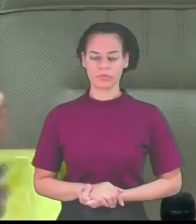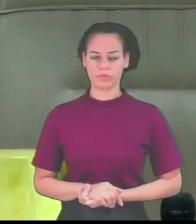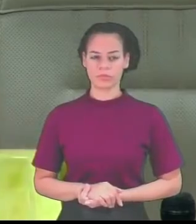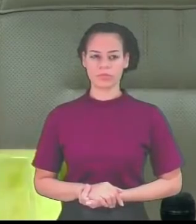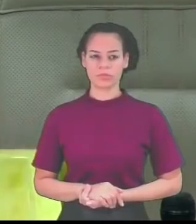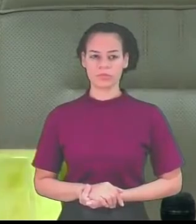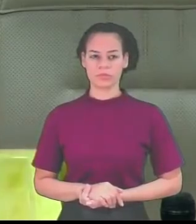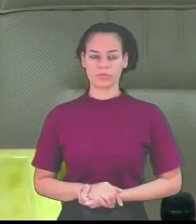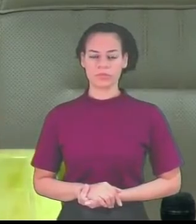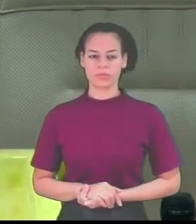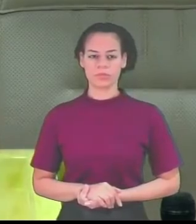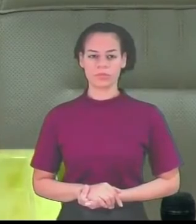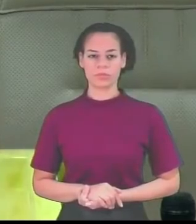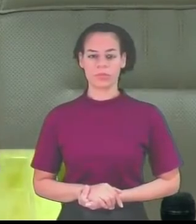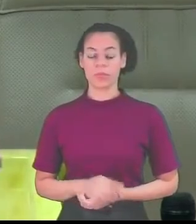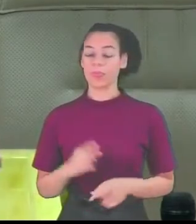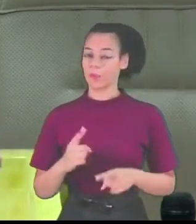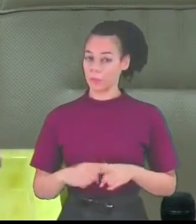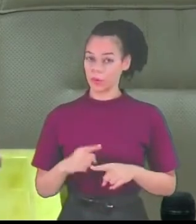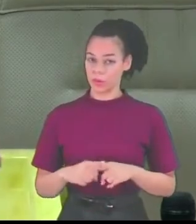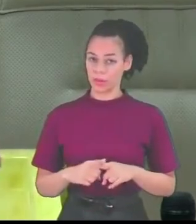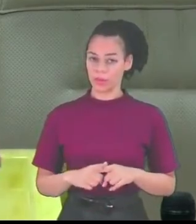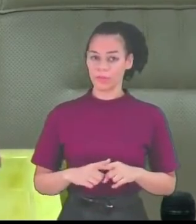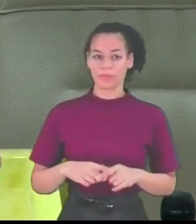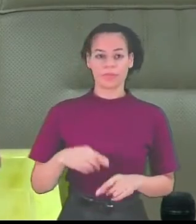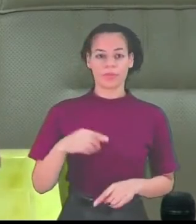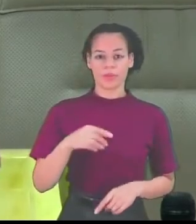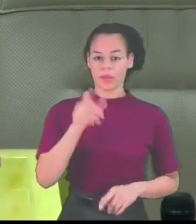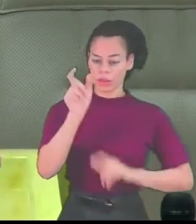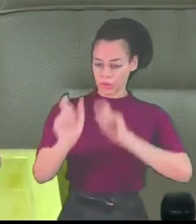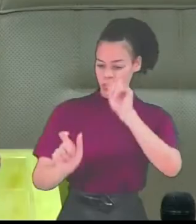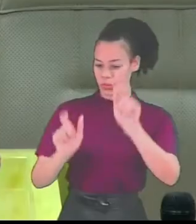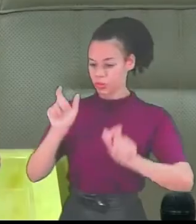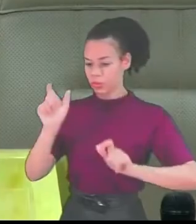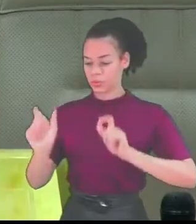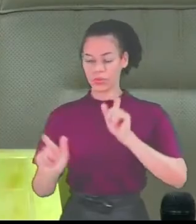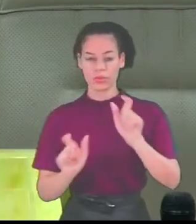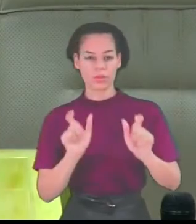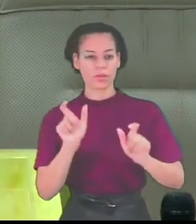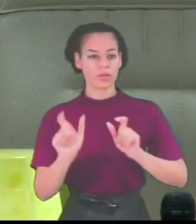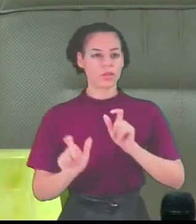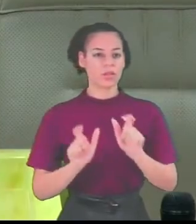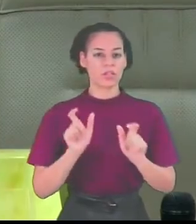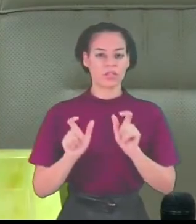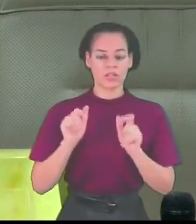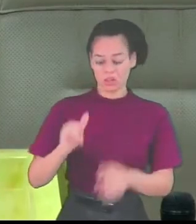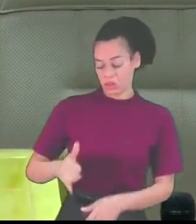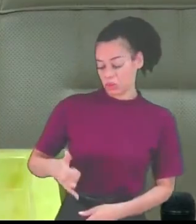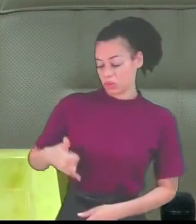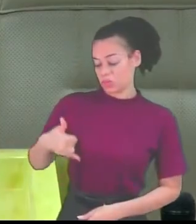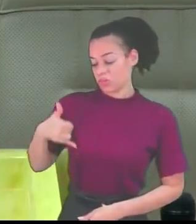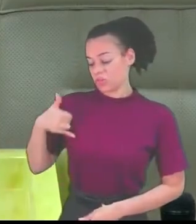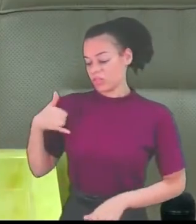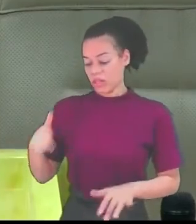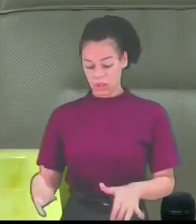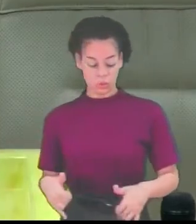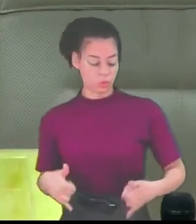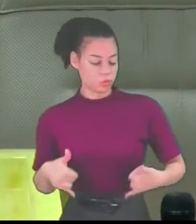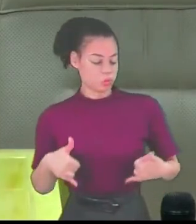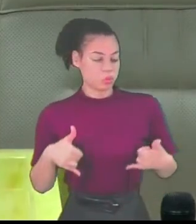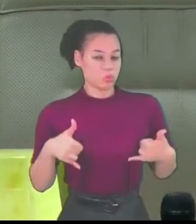é porque as pessoas estão em pedras lindas e avarentas e